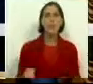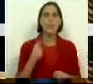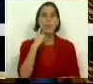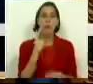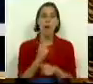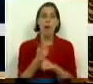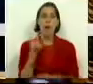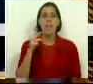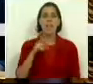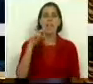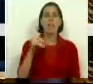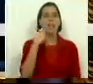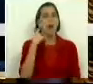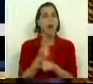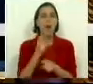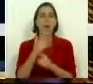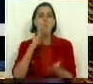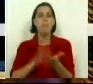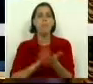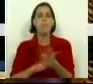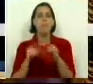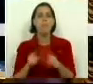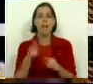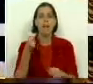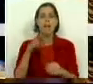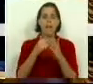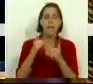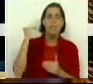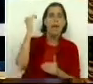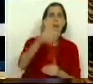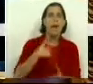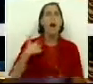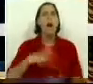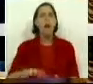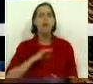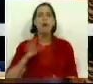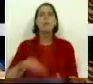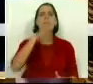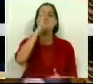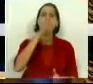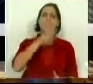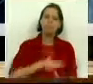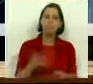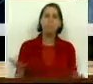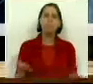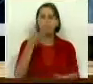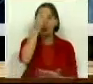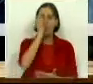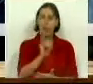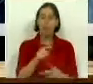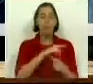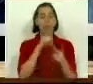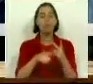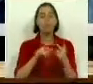manter a taxa do IVA na restauração na taxa mais alta? Eu gostaria que o Sr. Primeiro-Ministro se pronunciasse sobre isso. Depois,